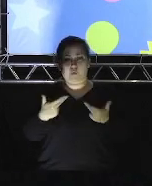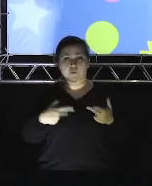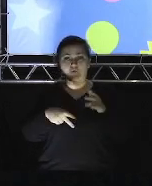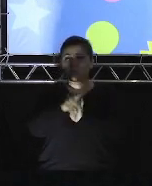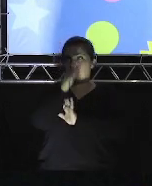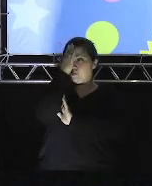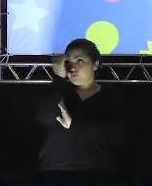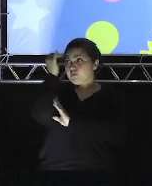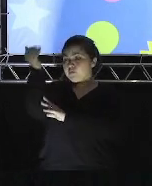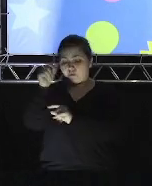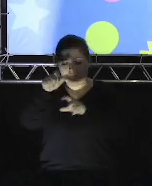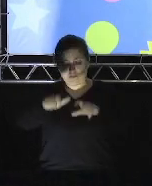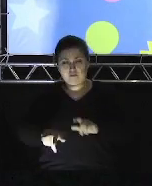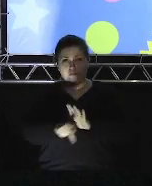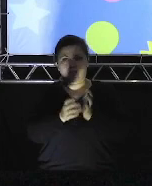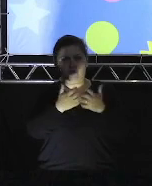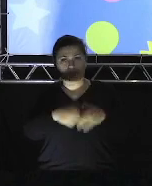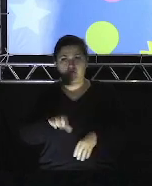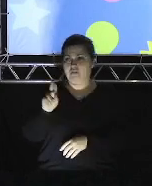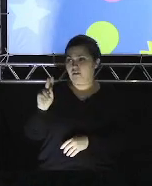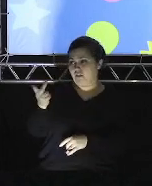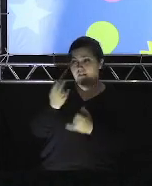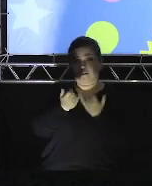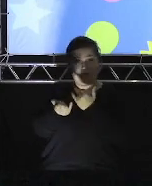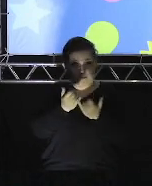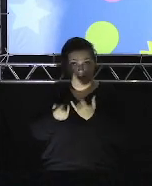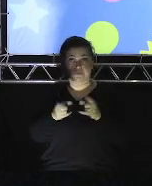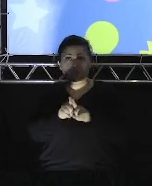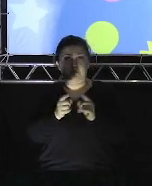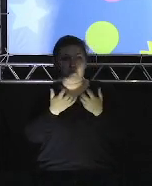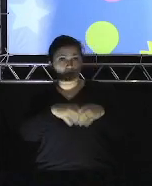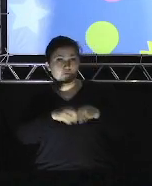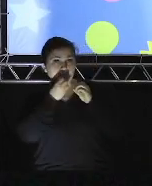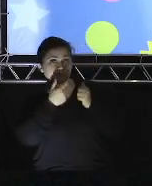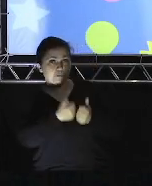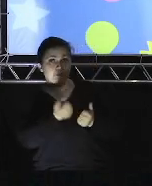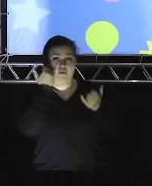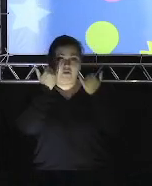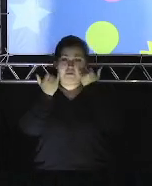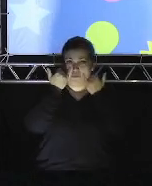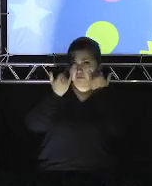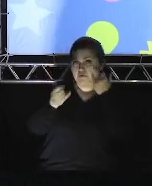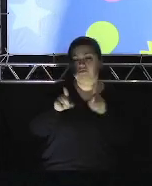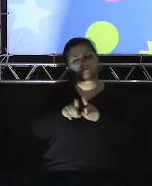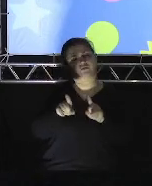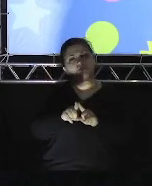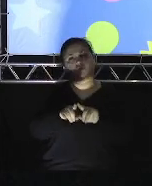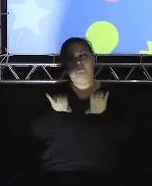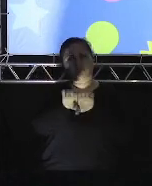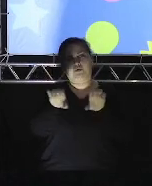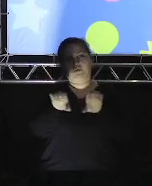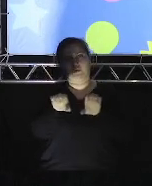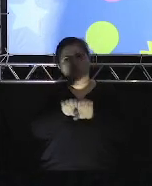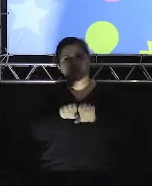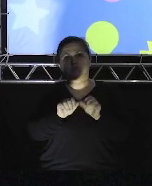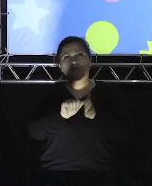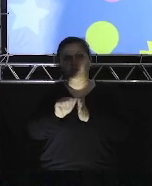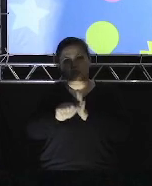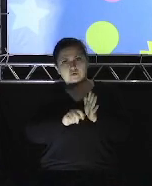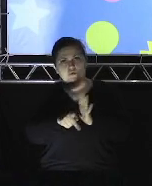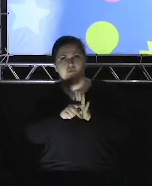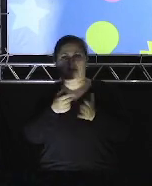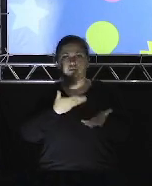em áreas funcionais, como RH, por exemplo, research, dados, estruturação de um guideline de